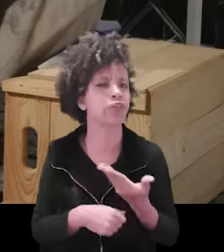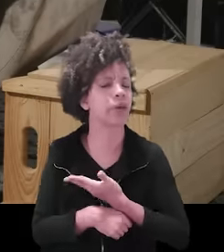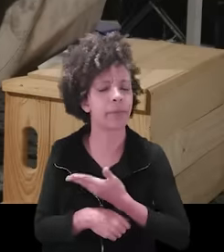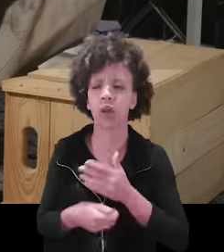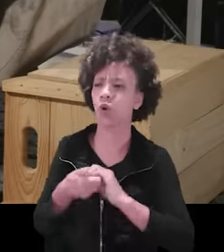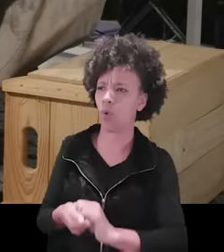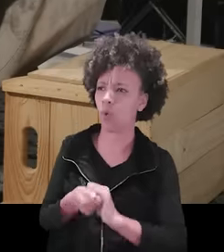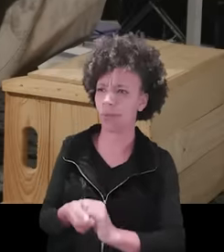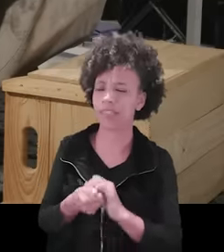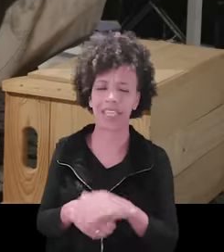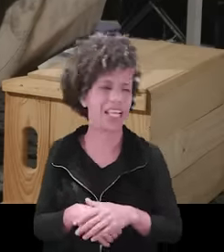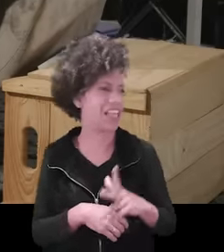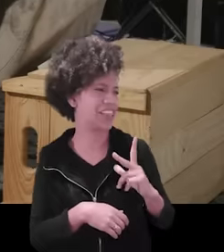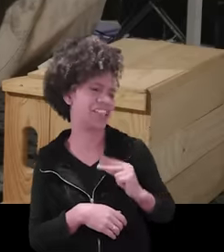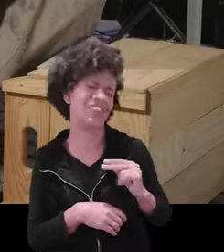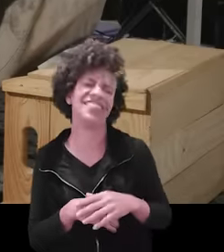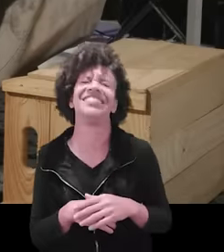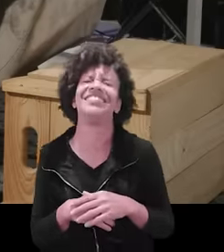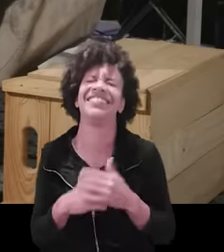super simpática e a cumprimentar queria